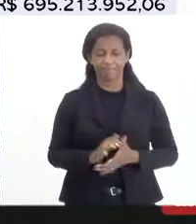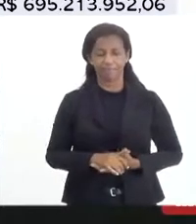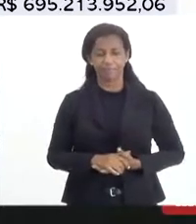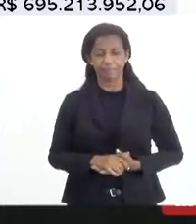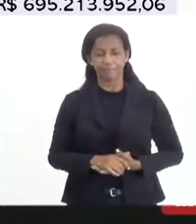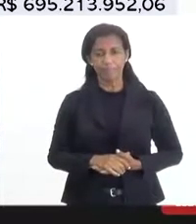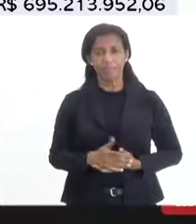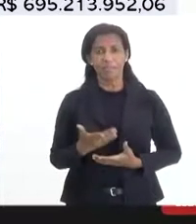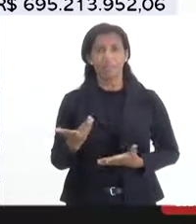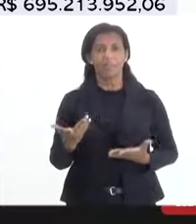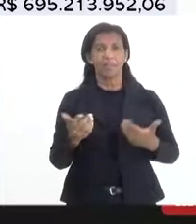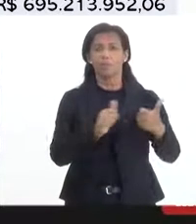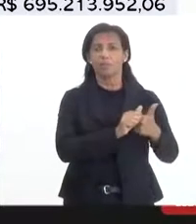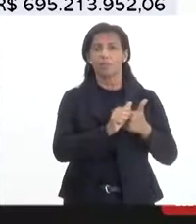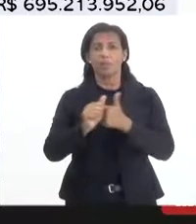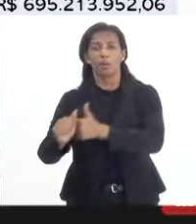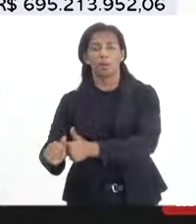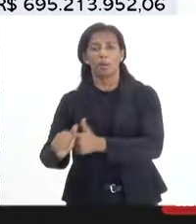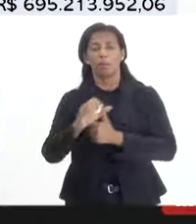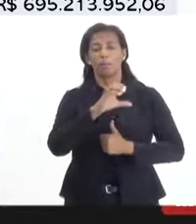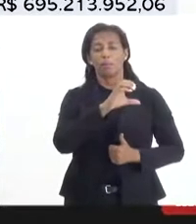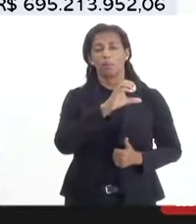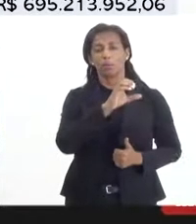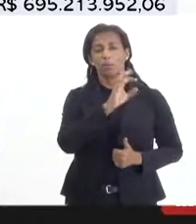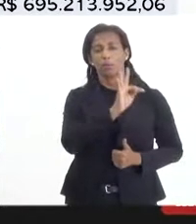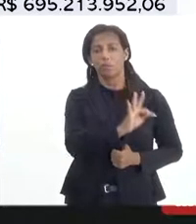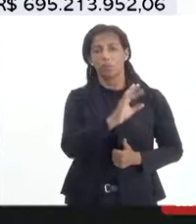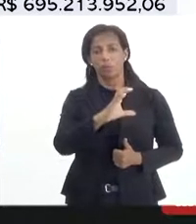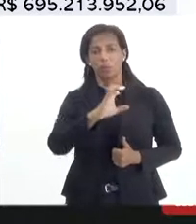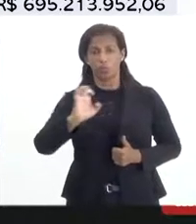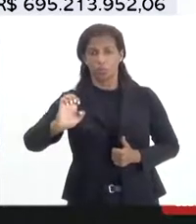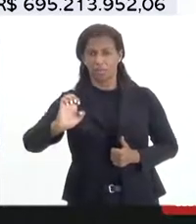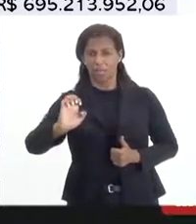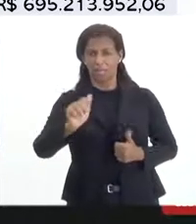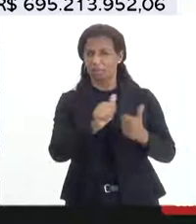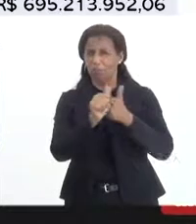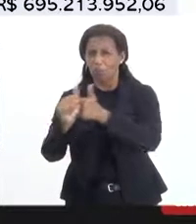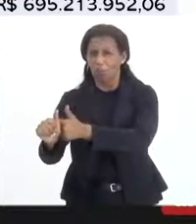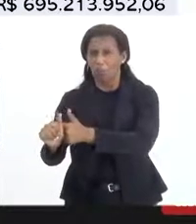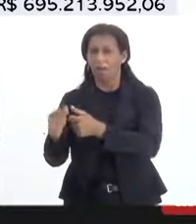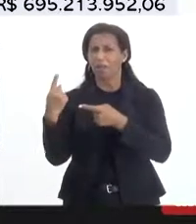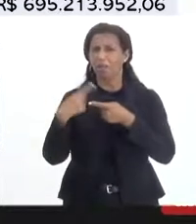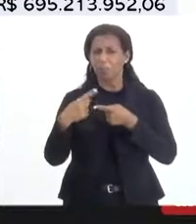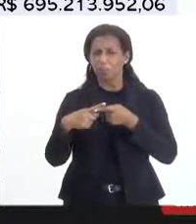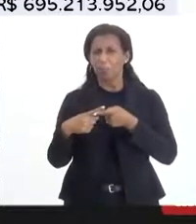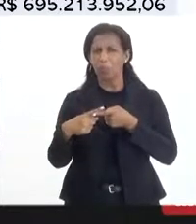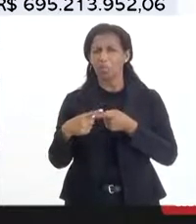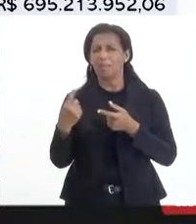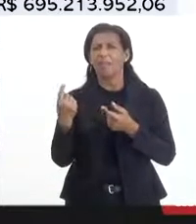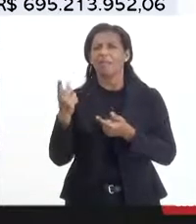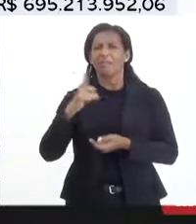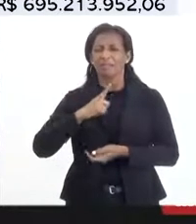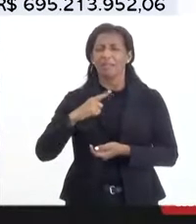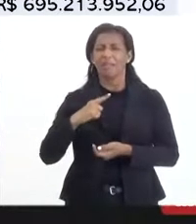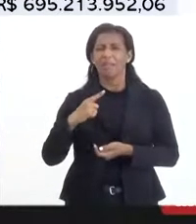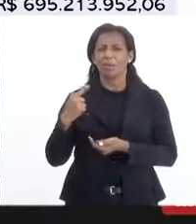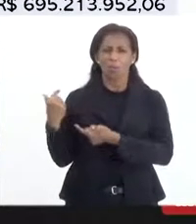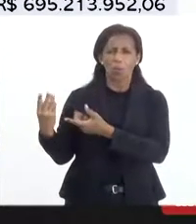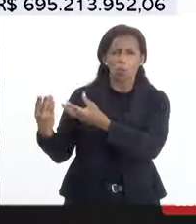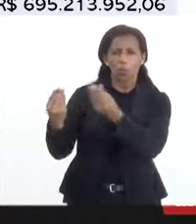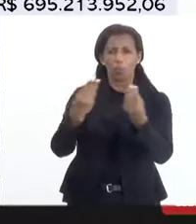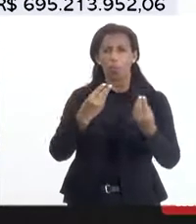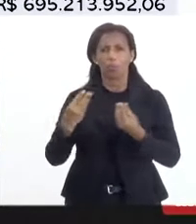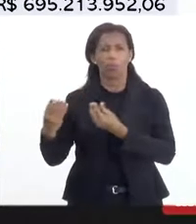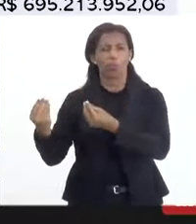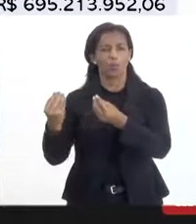que assim, fosse acompanhado com o Tribunal de Contas do Estado. Por que isso? Existem vários autos de infração que estão sendo lavrados, ainda não foram escritos